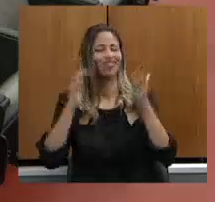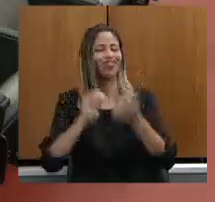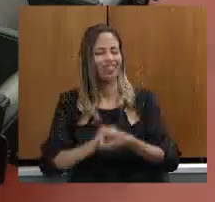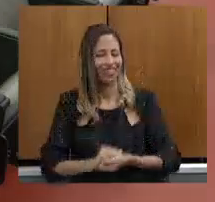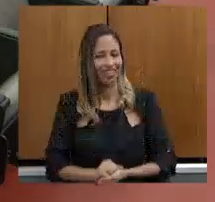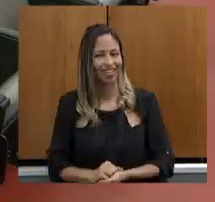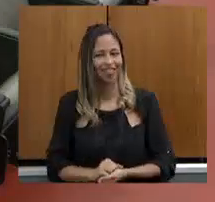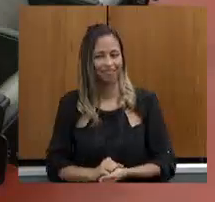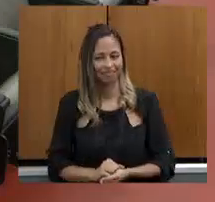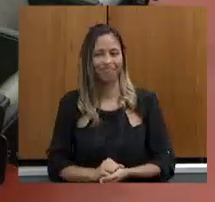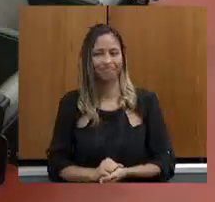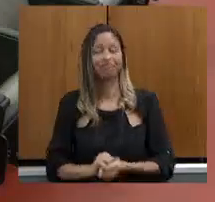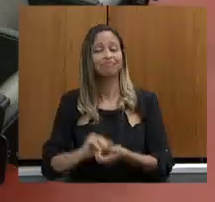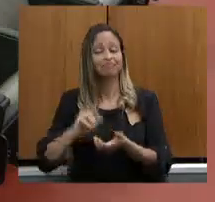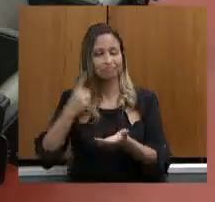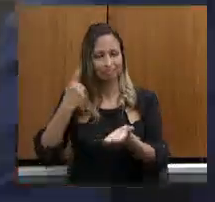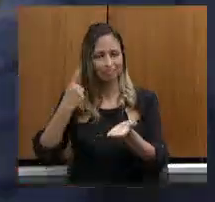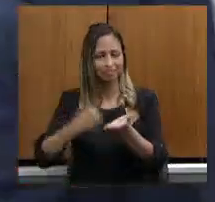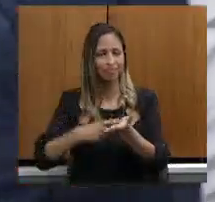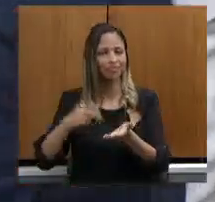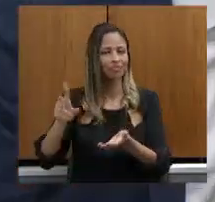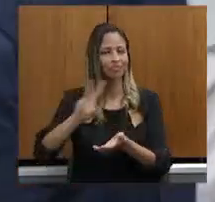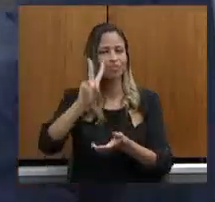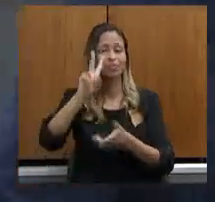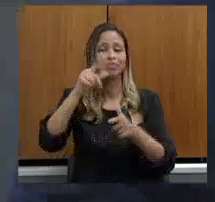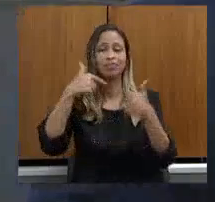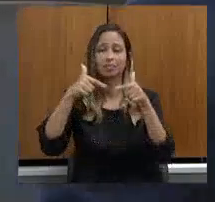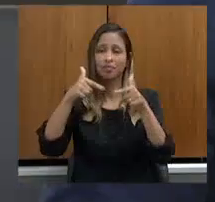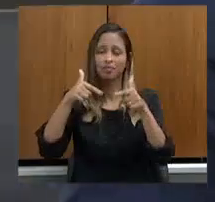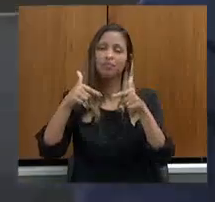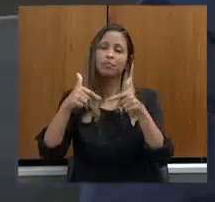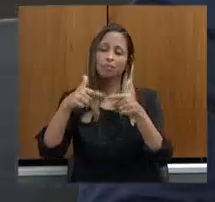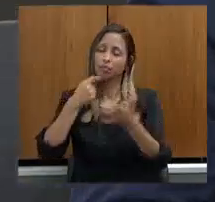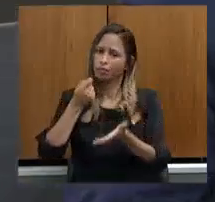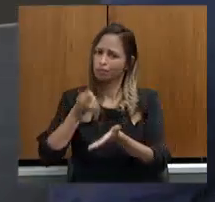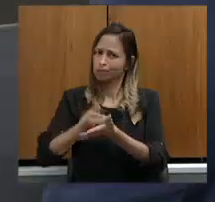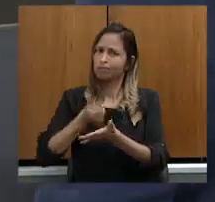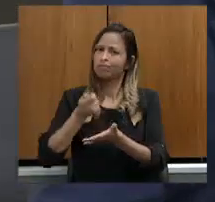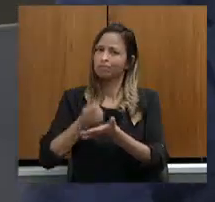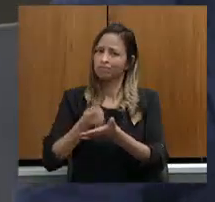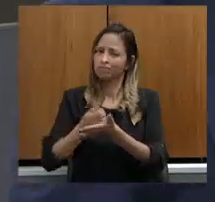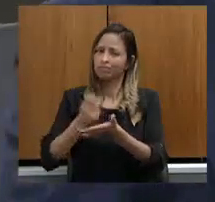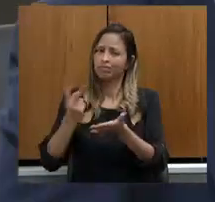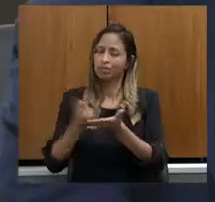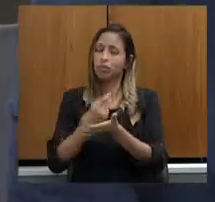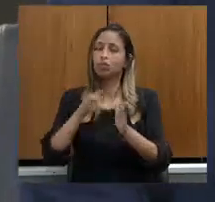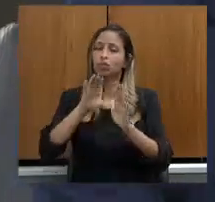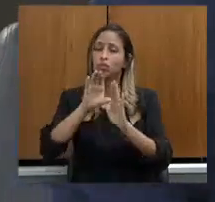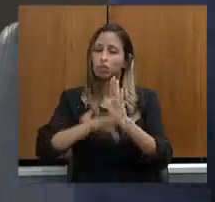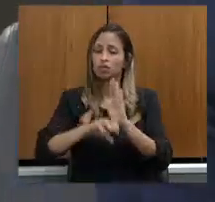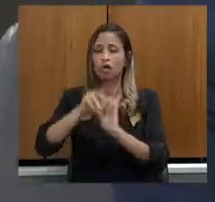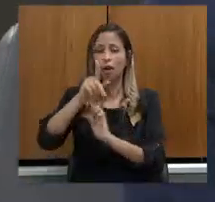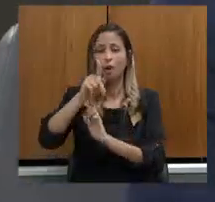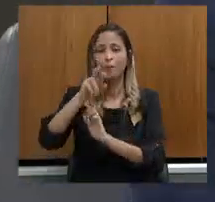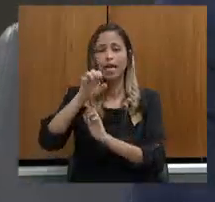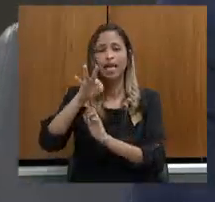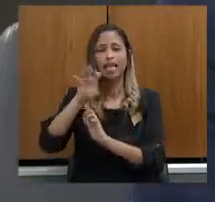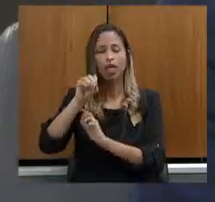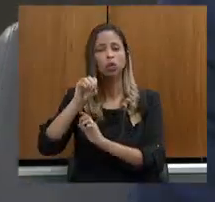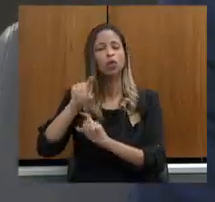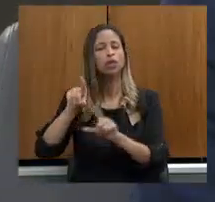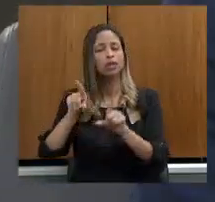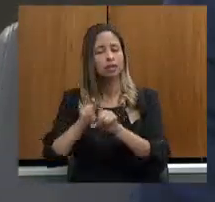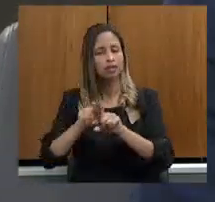e reafirmar meu compromisso com a valorização do serviço público com a cobrança realização de concurso perito também perito também